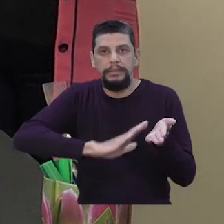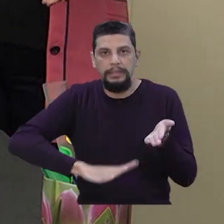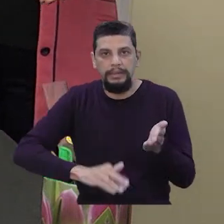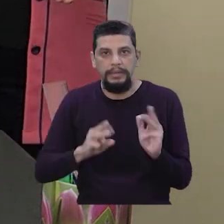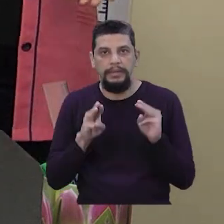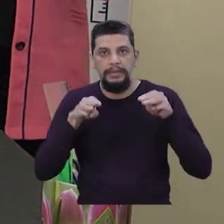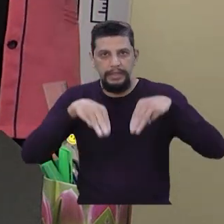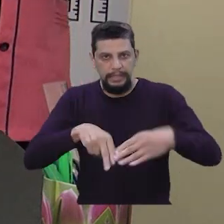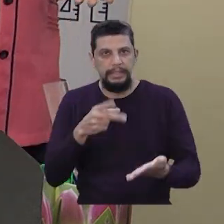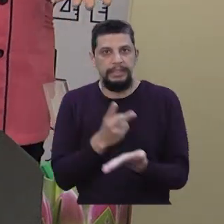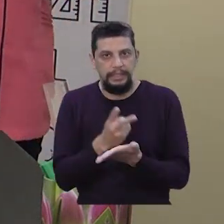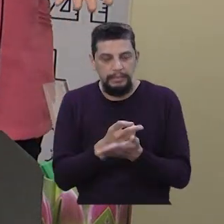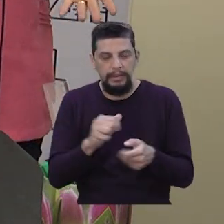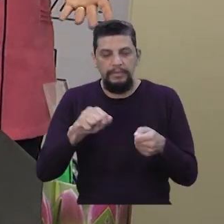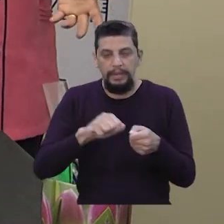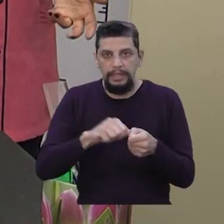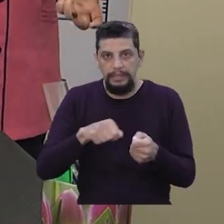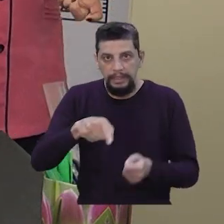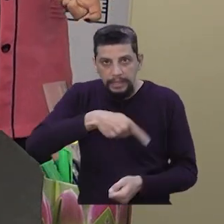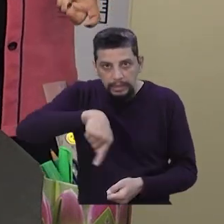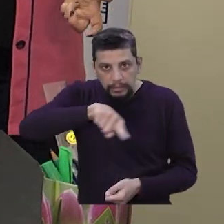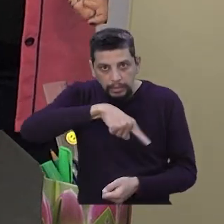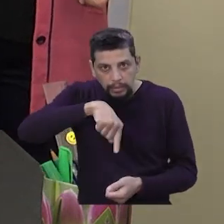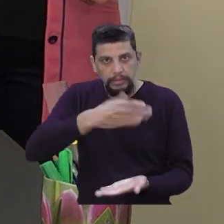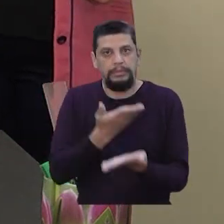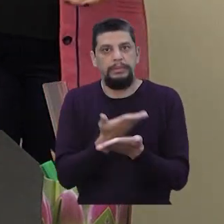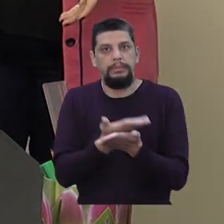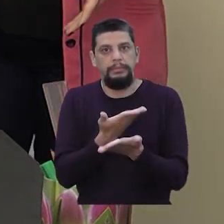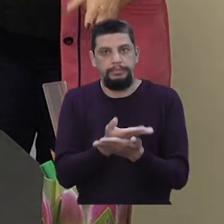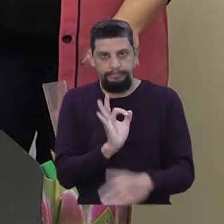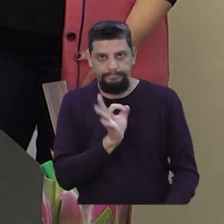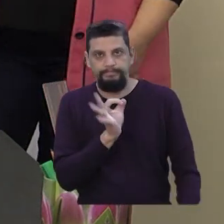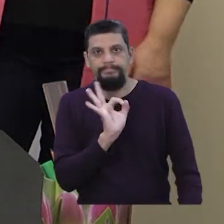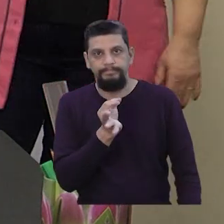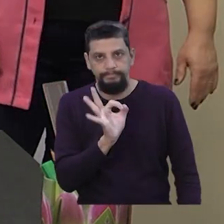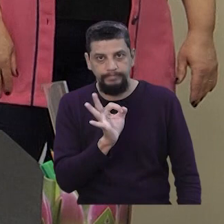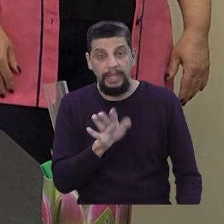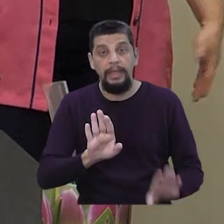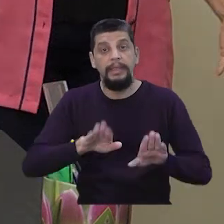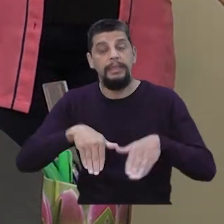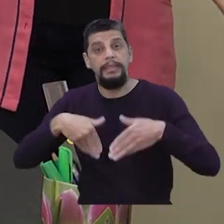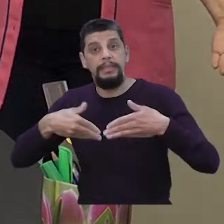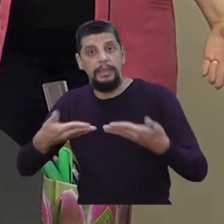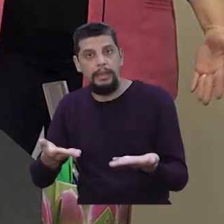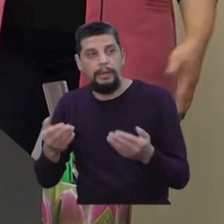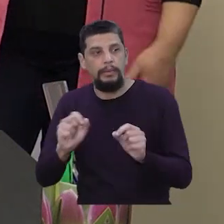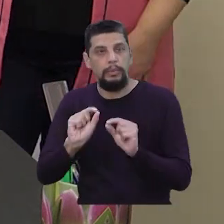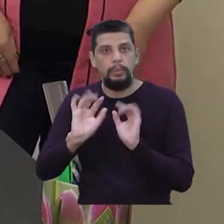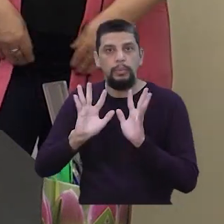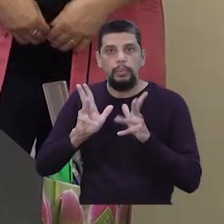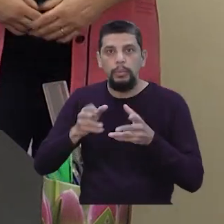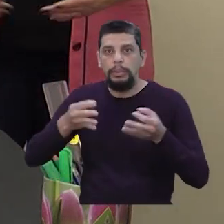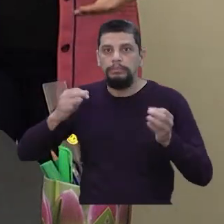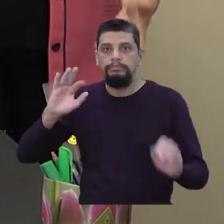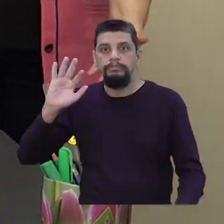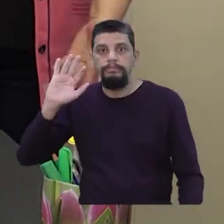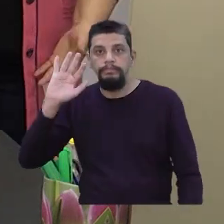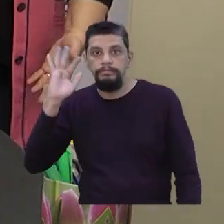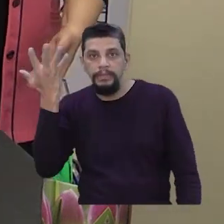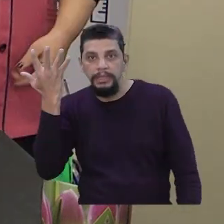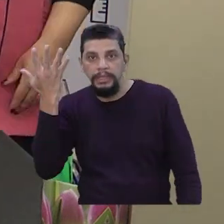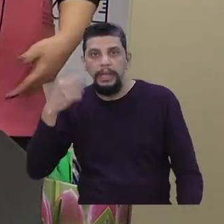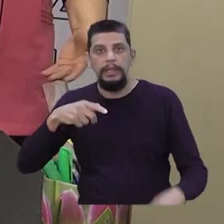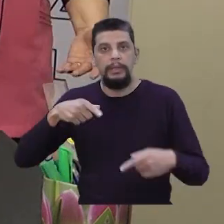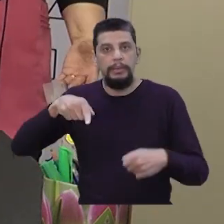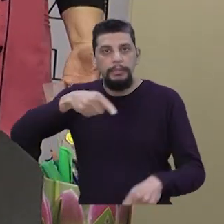nosso registro que a gente sempre faz nas nossas aulas, né? Isso mesmo. Então, para que tudo